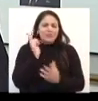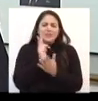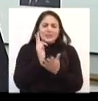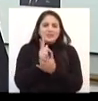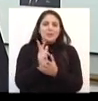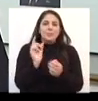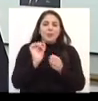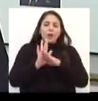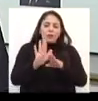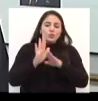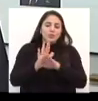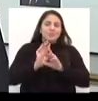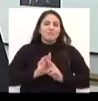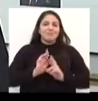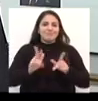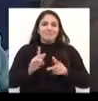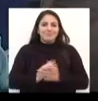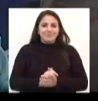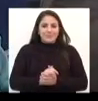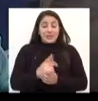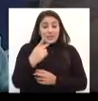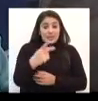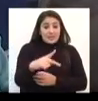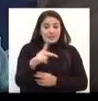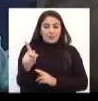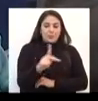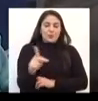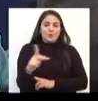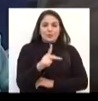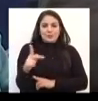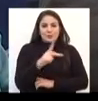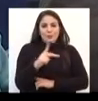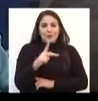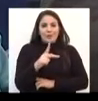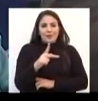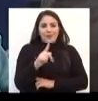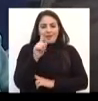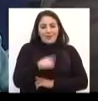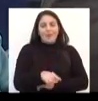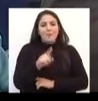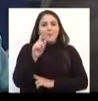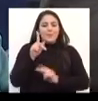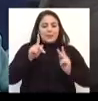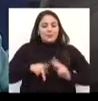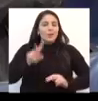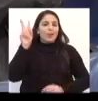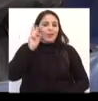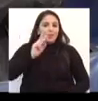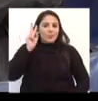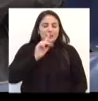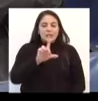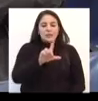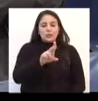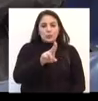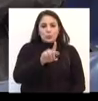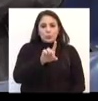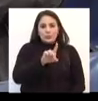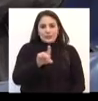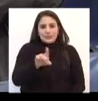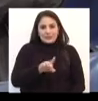estão fazendo a diferença. Este professor foi uma das personalidades lembradas. Luiz